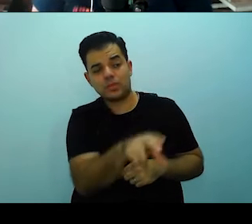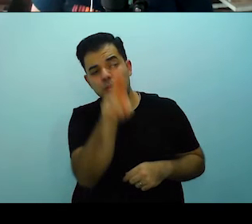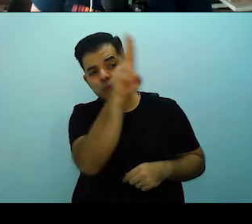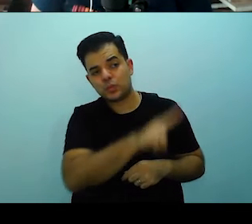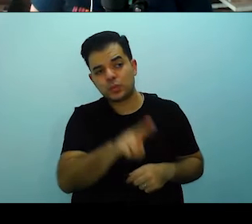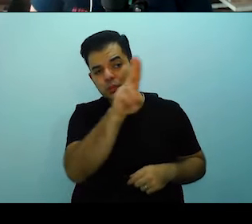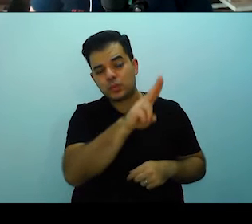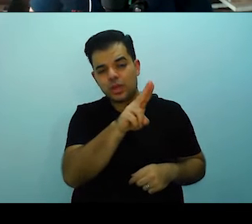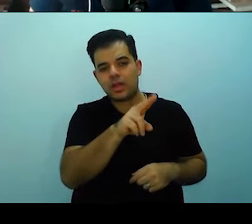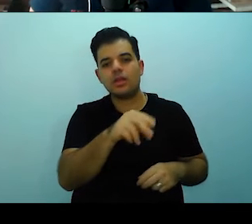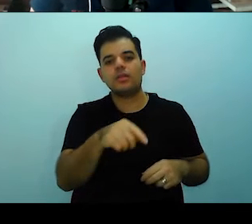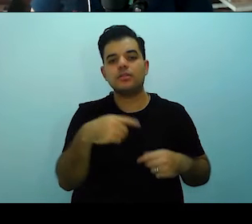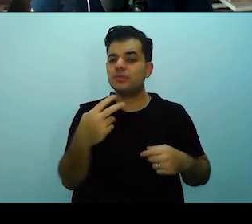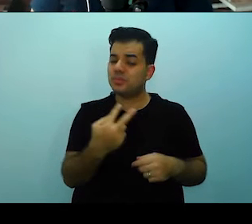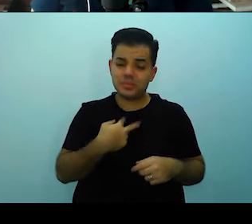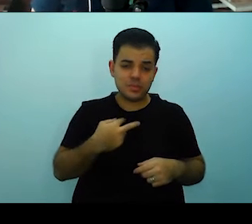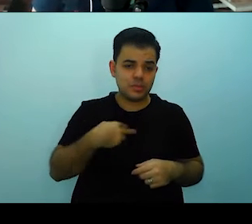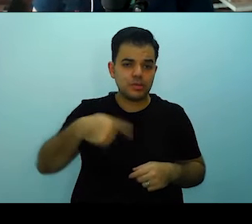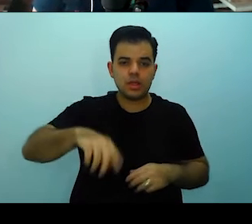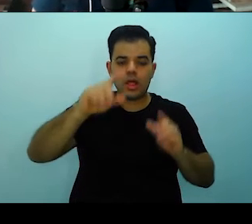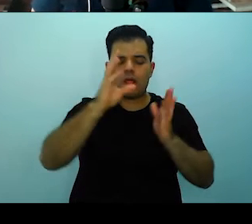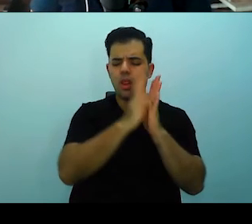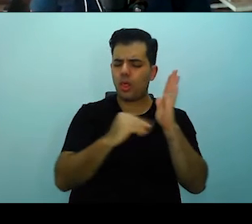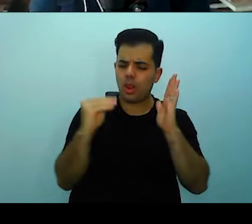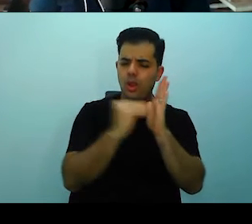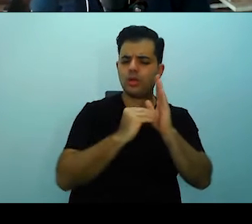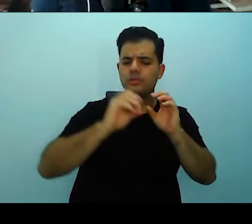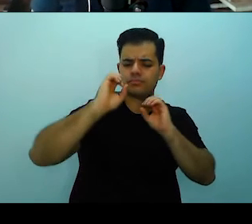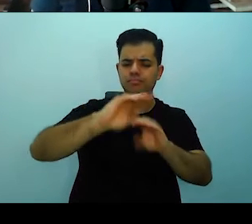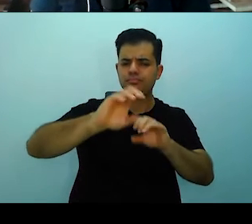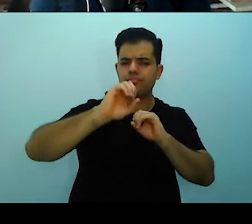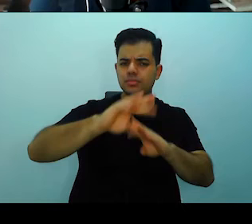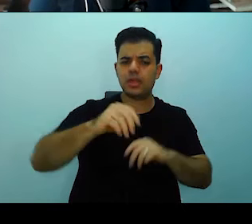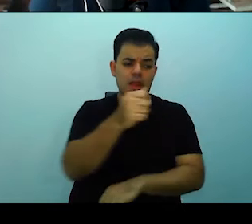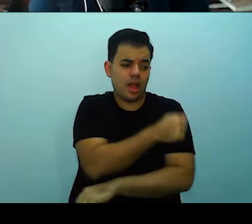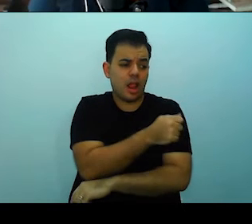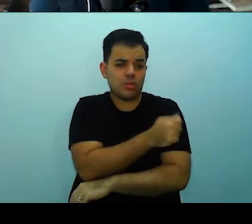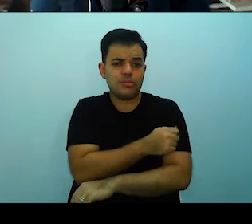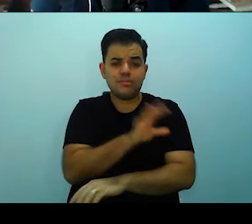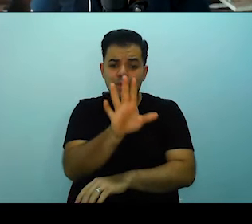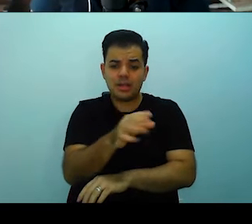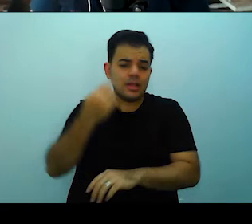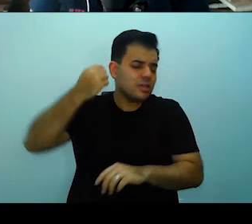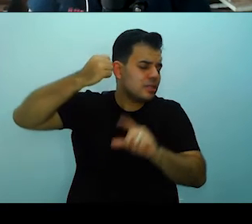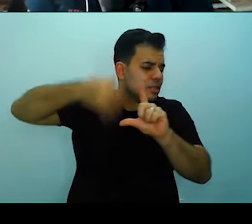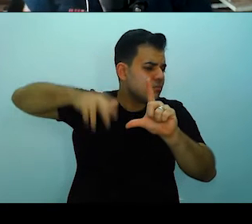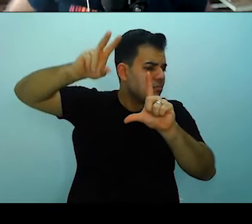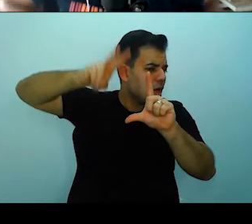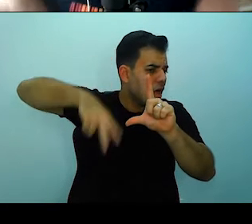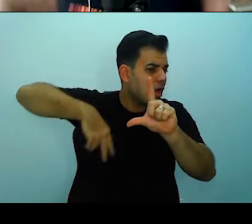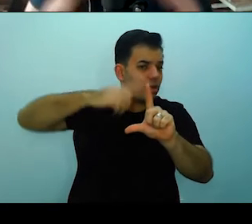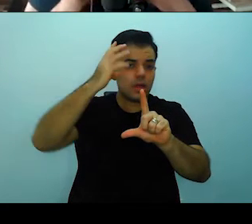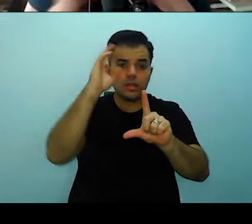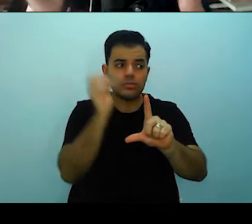Então, a gente não pode pensar em ensinar lógica de programação para um aluno que não entende o que o leitor de telas está falando para ele,